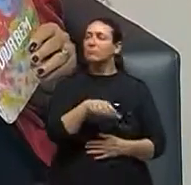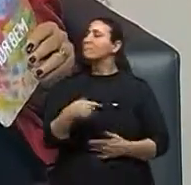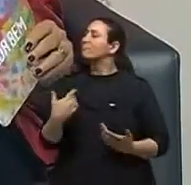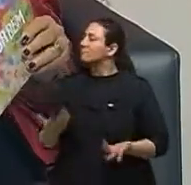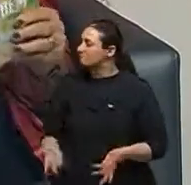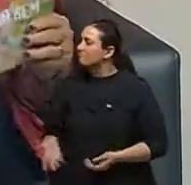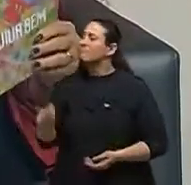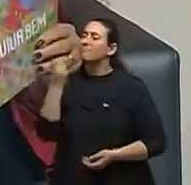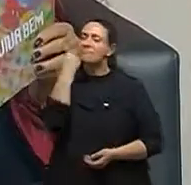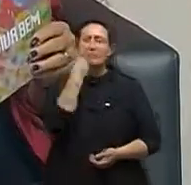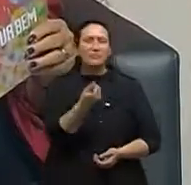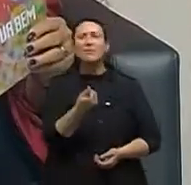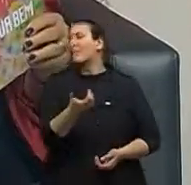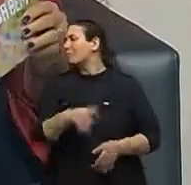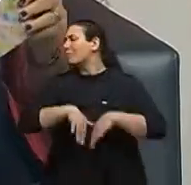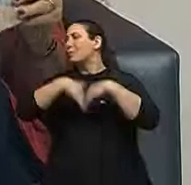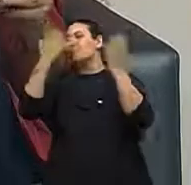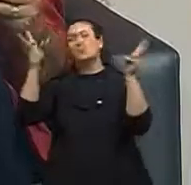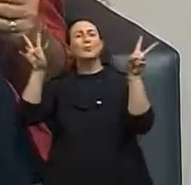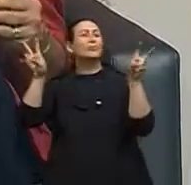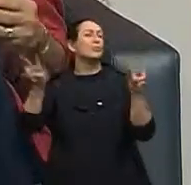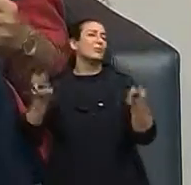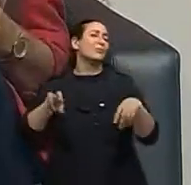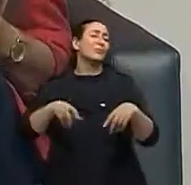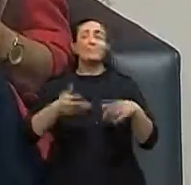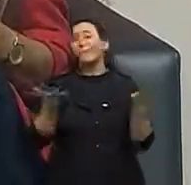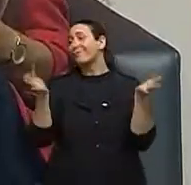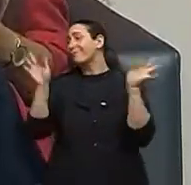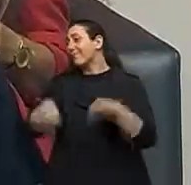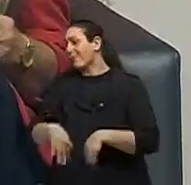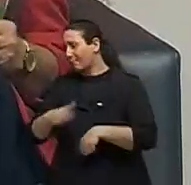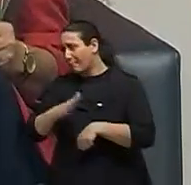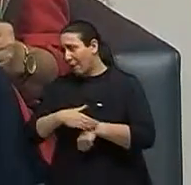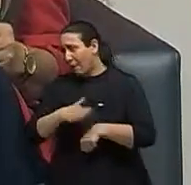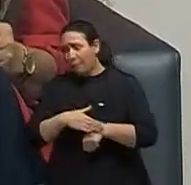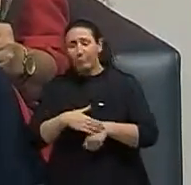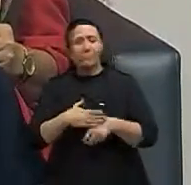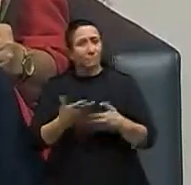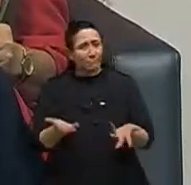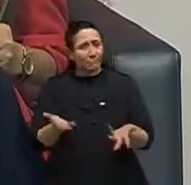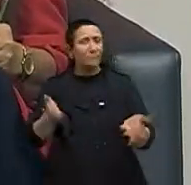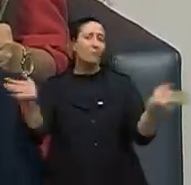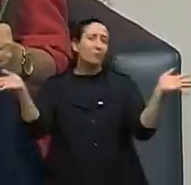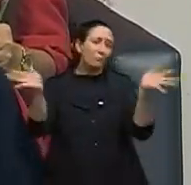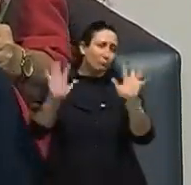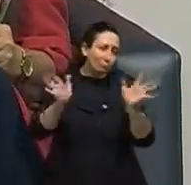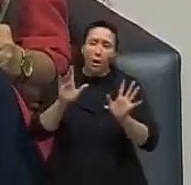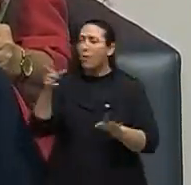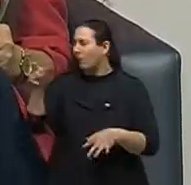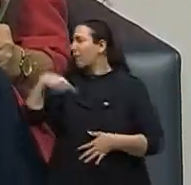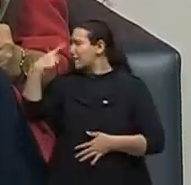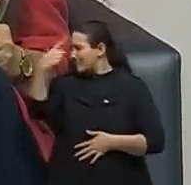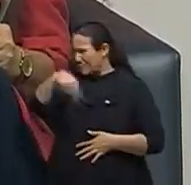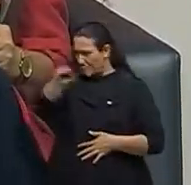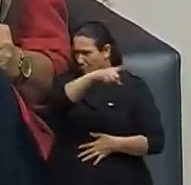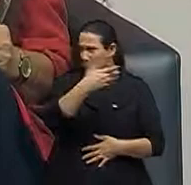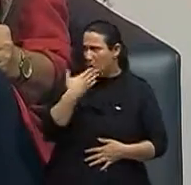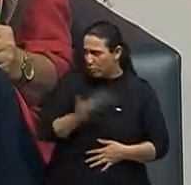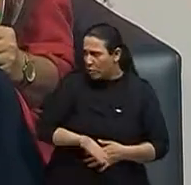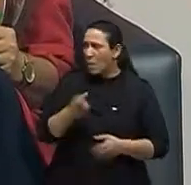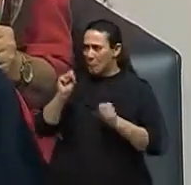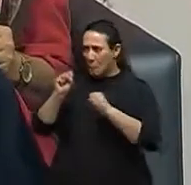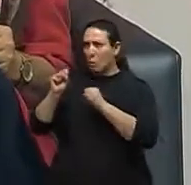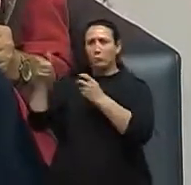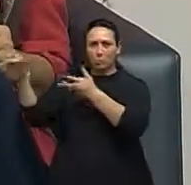continuar conversando aqui porque assunto nós teríamos né mas o nosso tempo tá terminado Doutor se eles pedirem o senhor volta para falar mais porque a